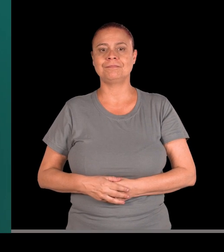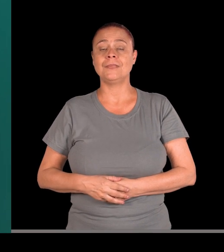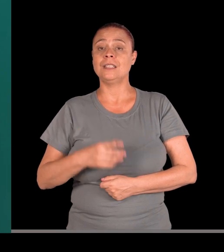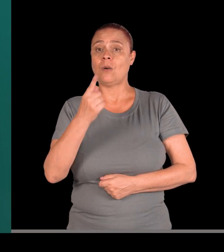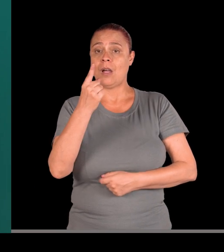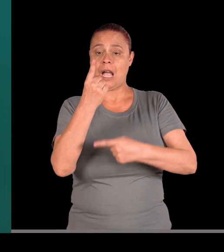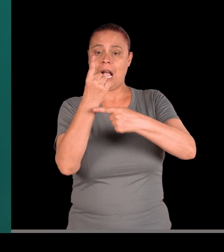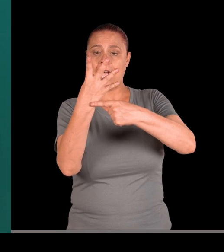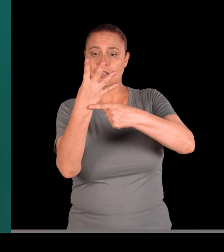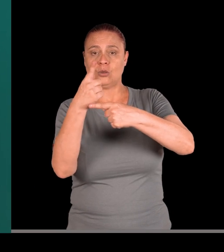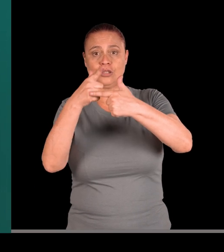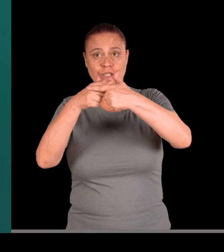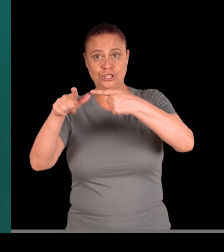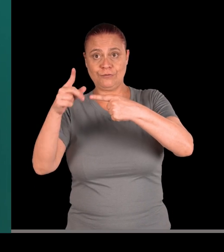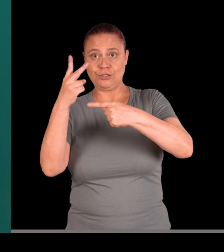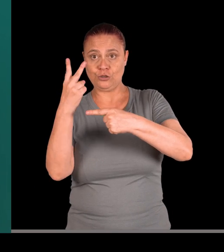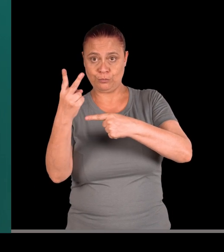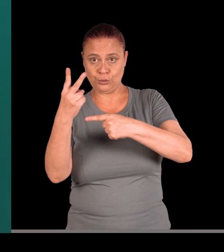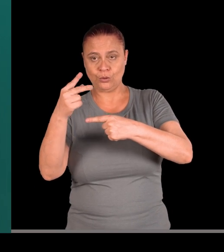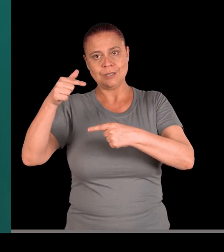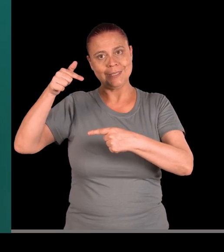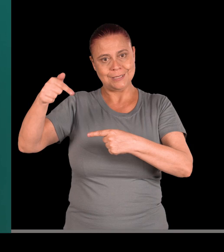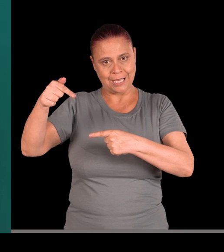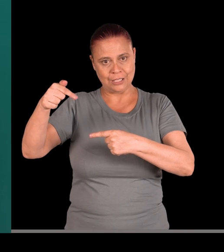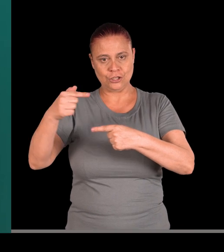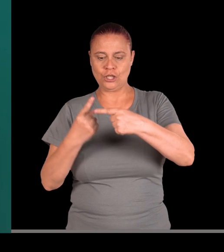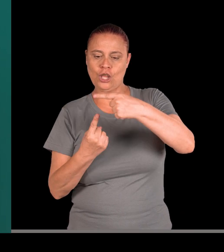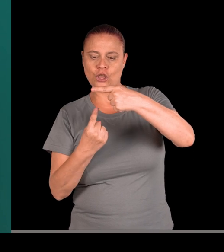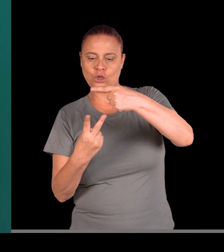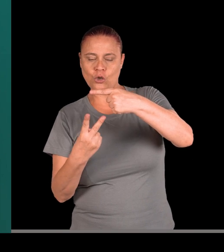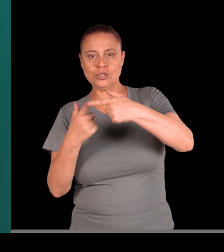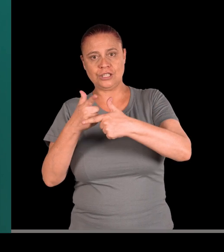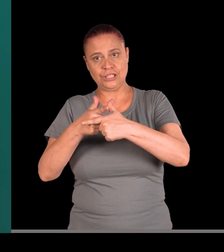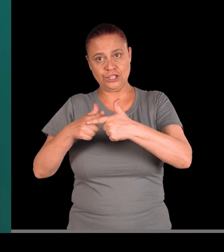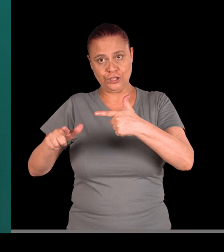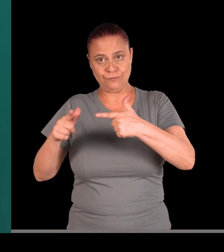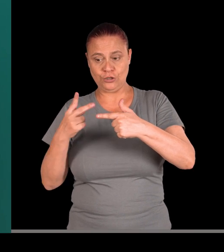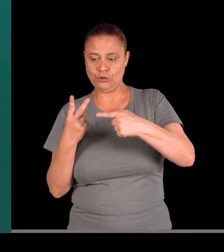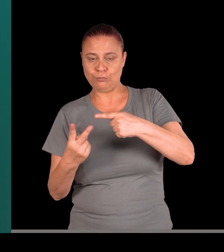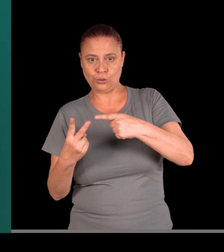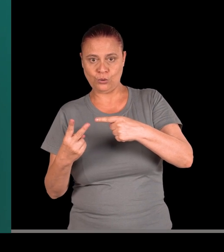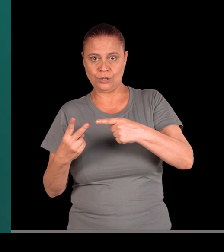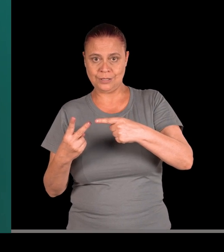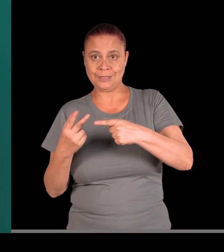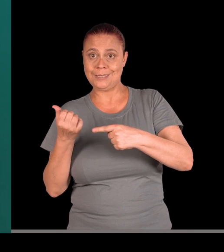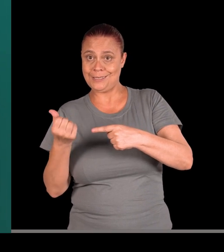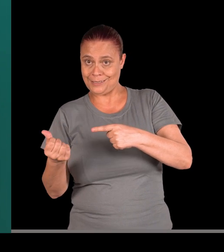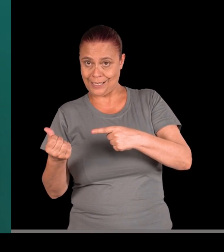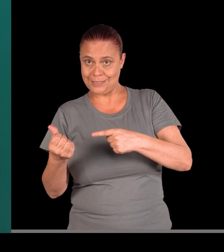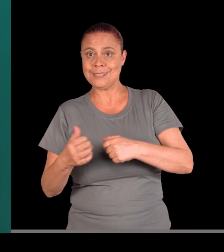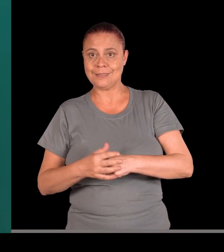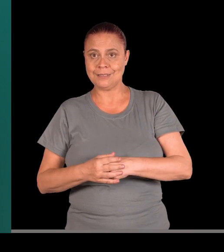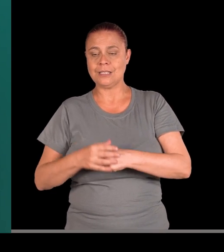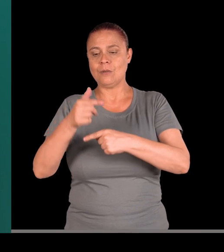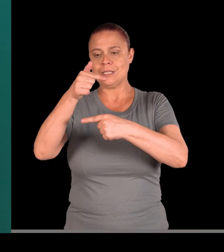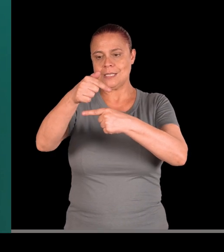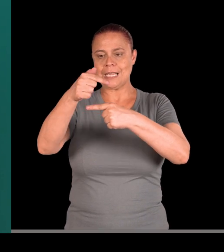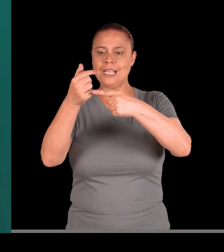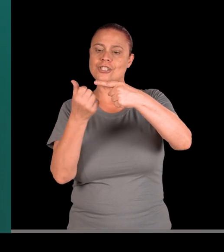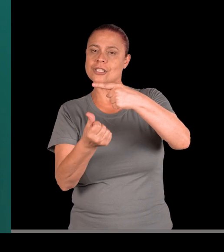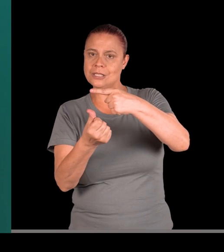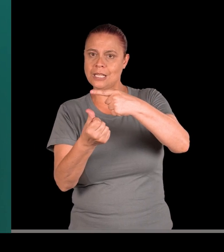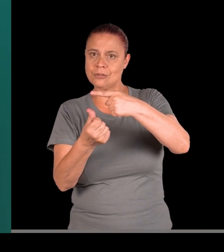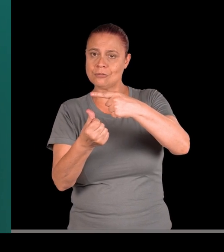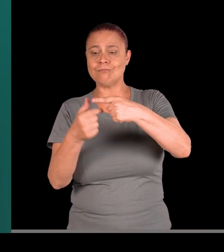2. 14 dividido por 2 dá 7. E 12 dividido por 2 dá 6.